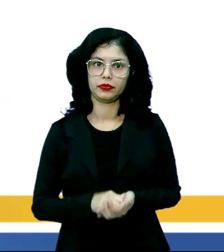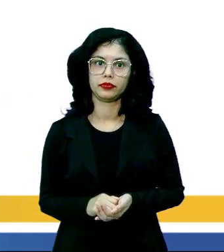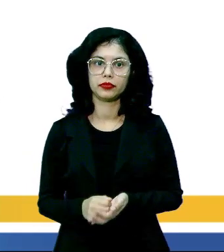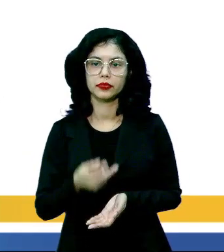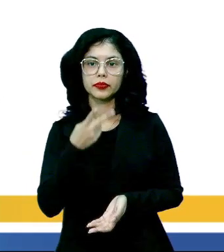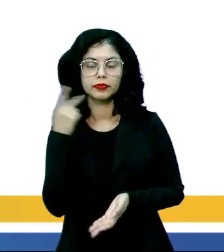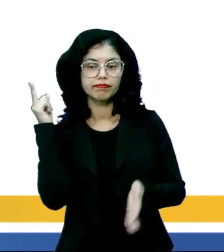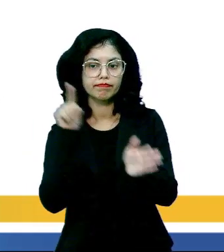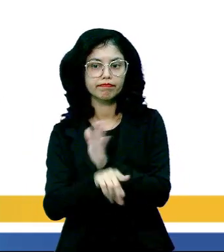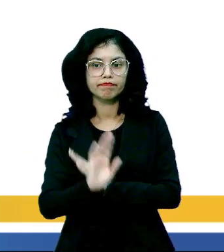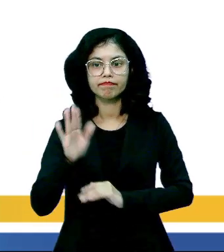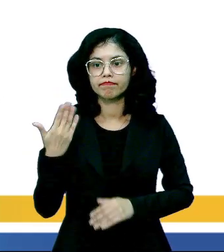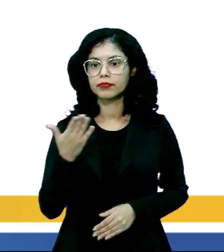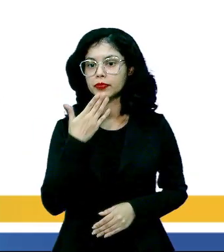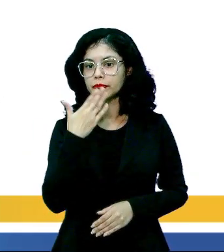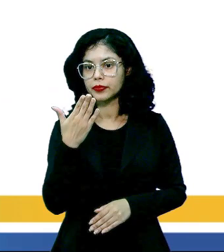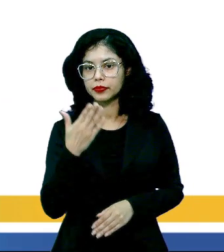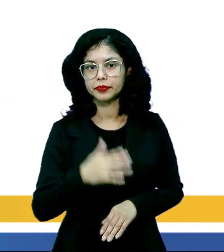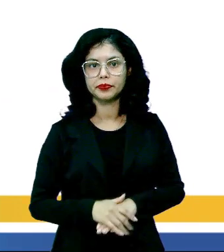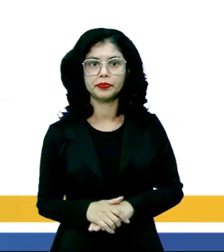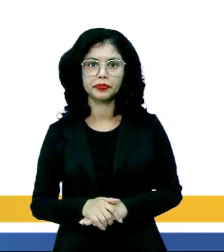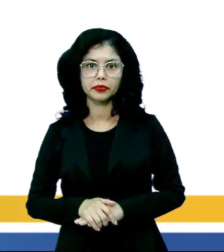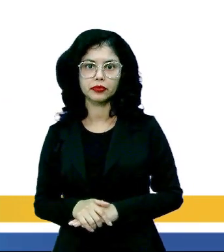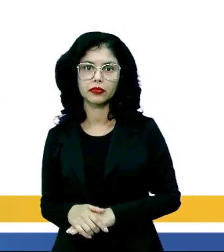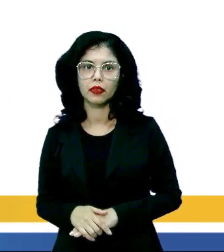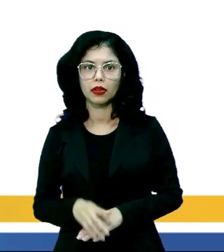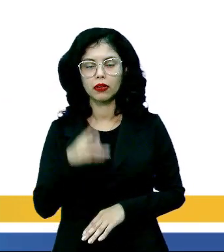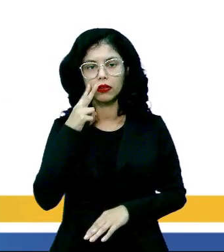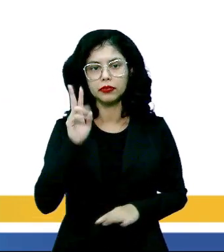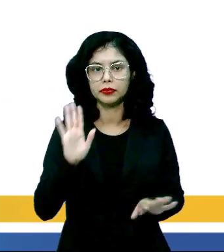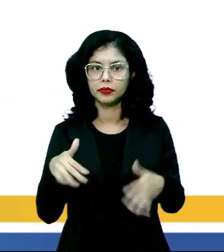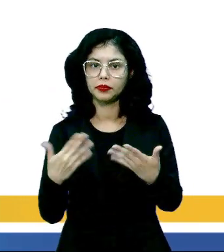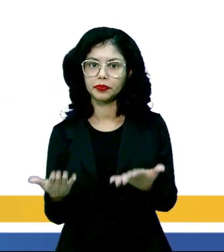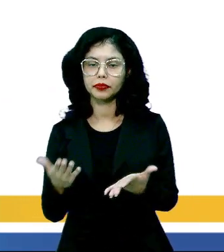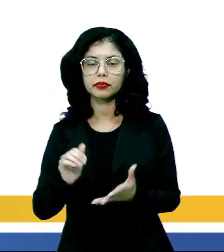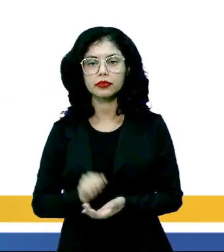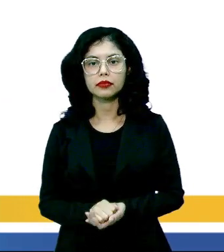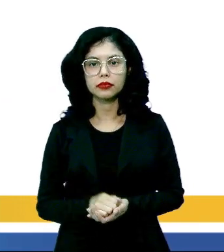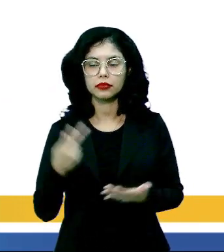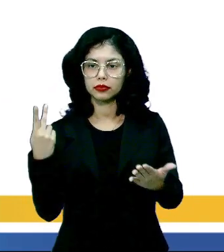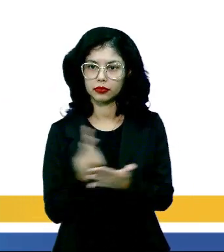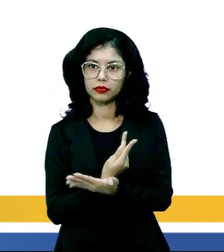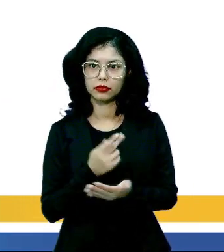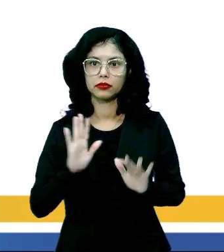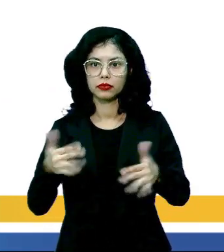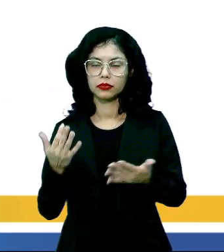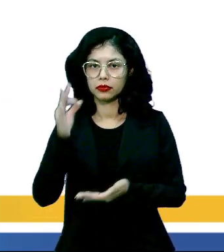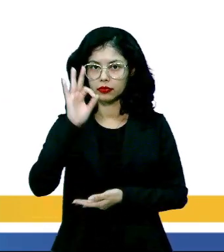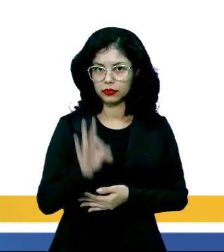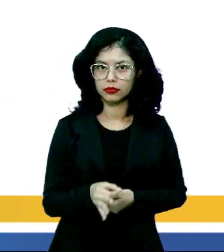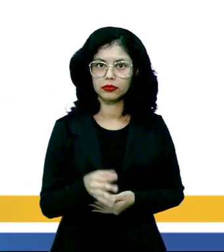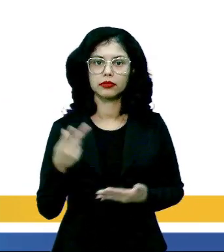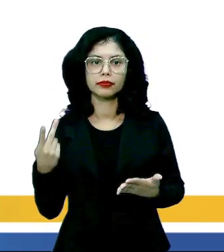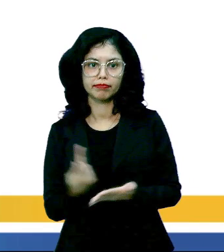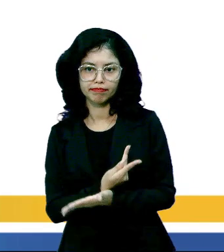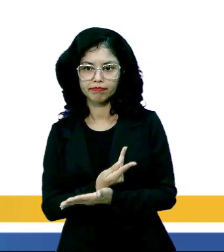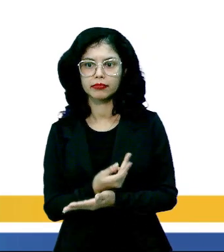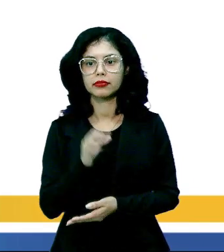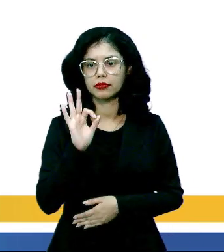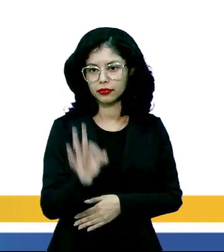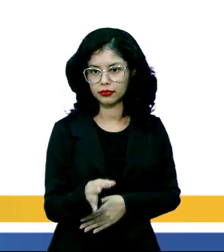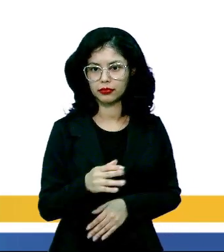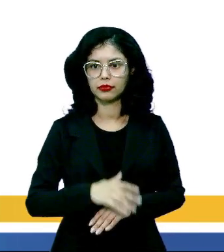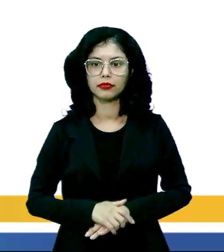tem que pronunciar ele tem que ver quais são as opções né Para a gente verificar quais estão erradas quais estão muito erradas